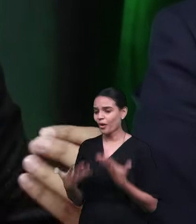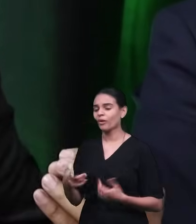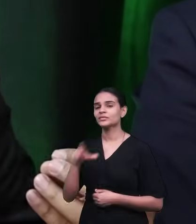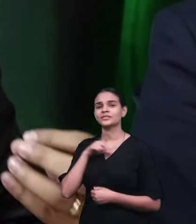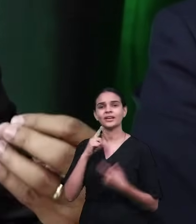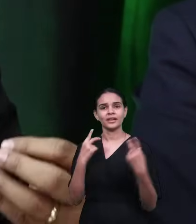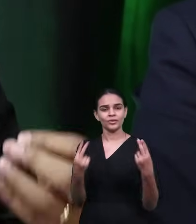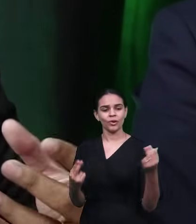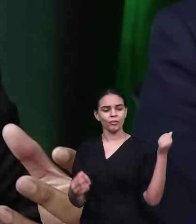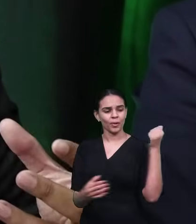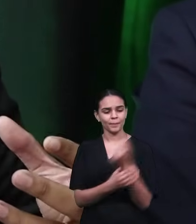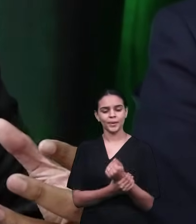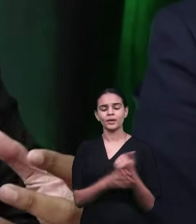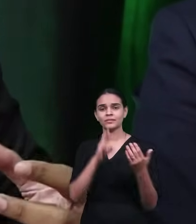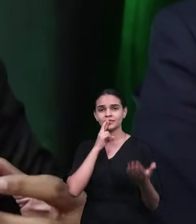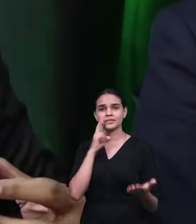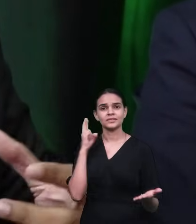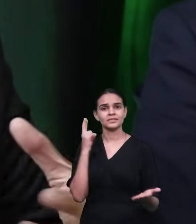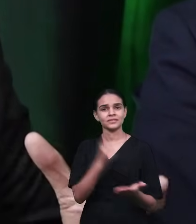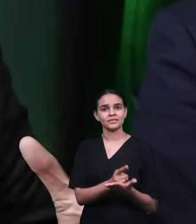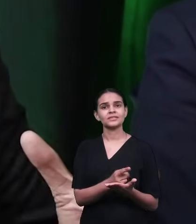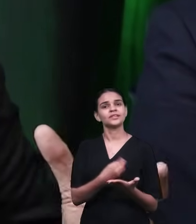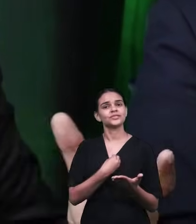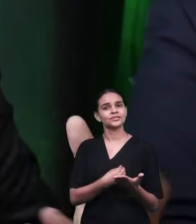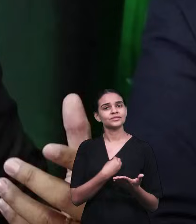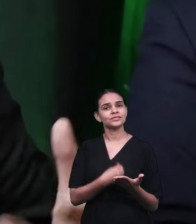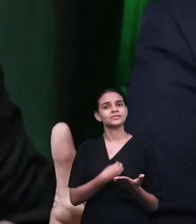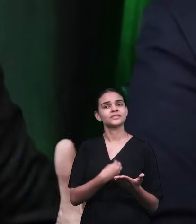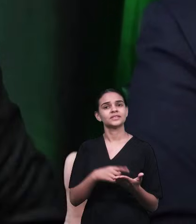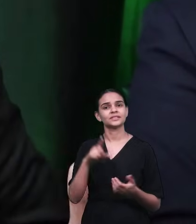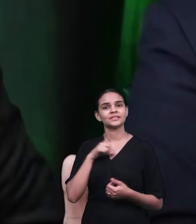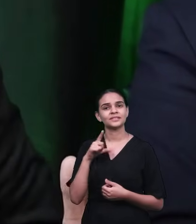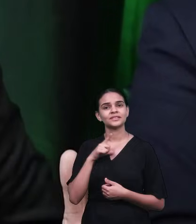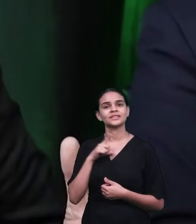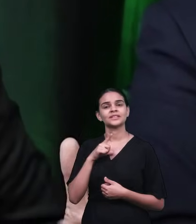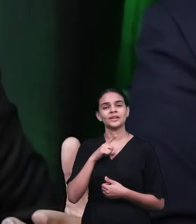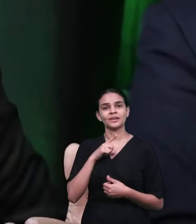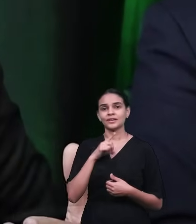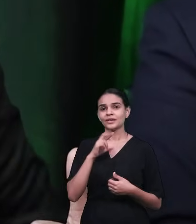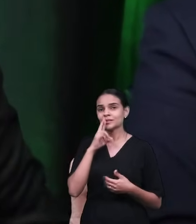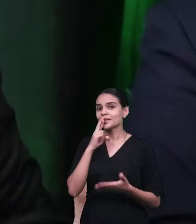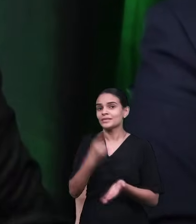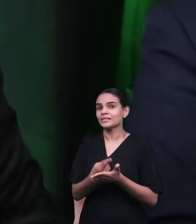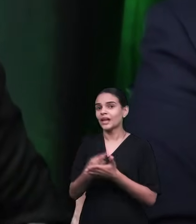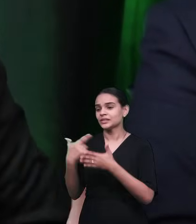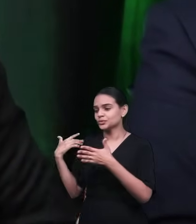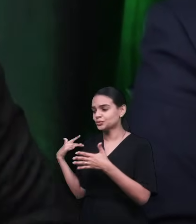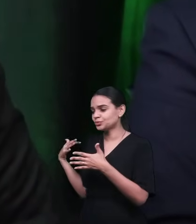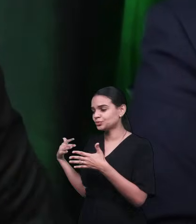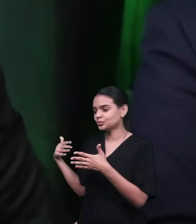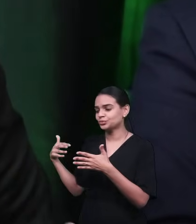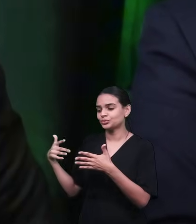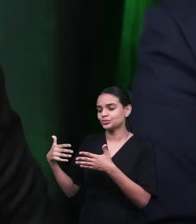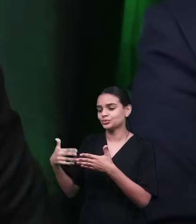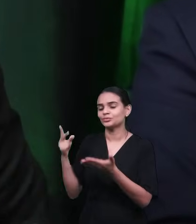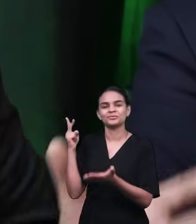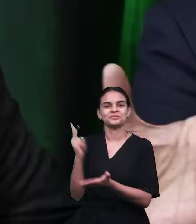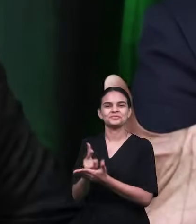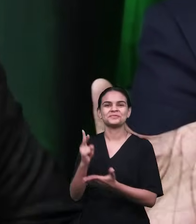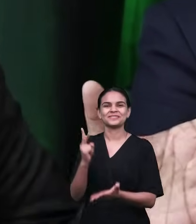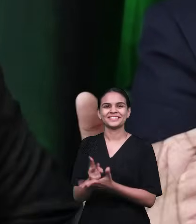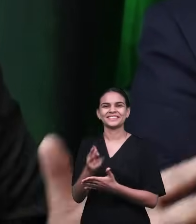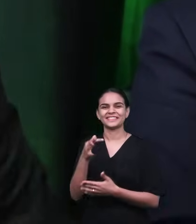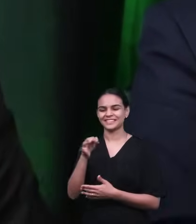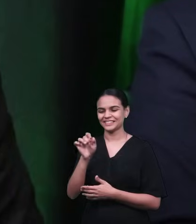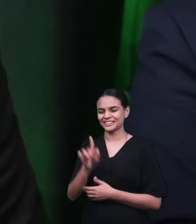Ele, embora não tenha visto a plenitude, porque até hoje somos ainda herdeiros dessa mesma fé,